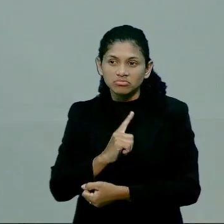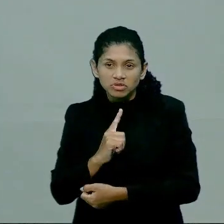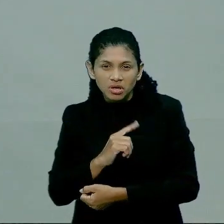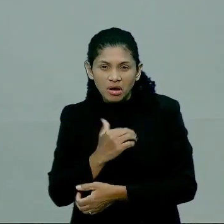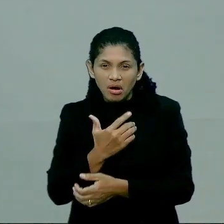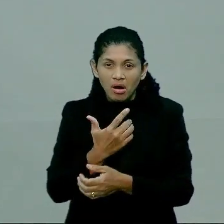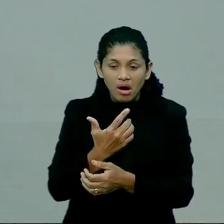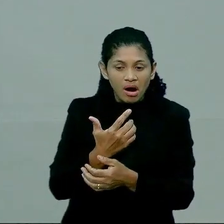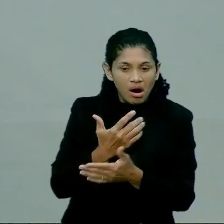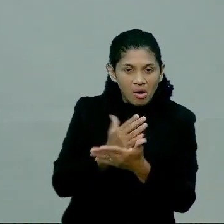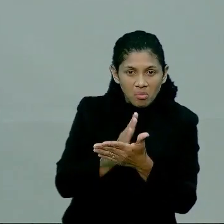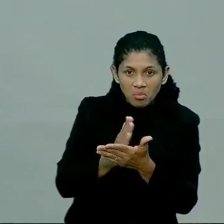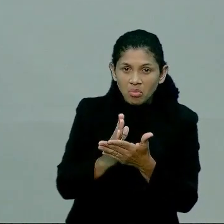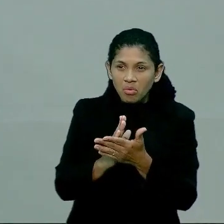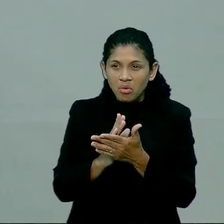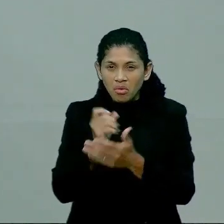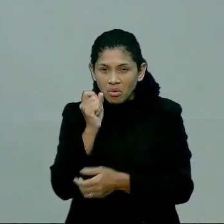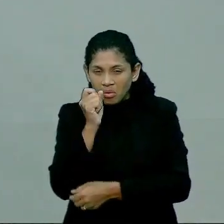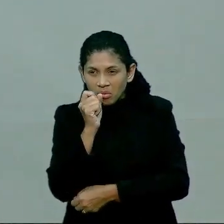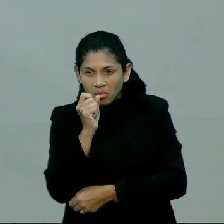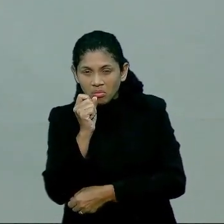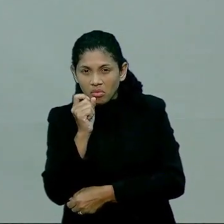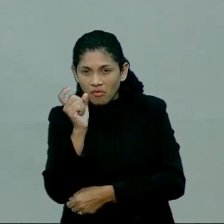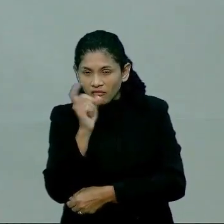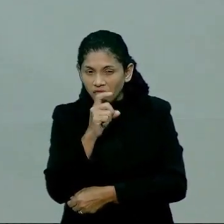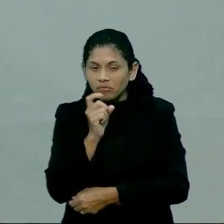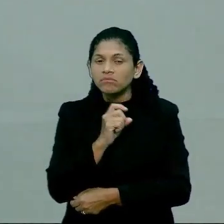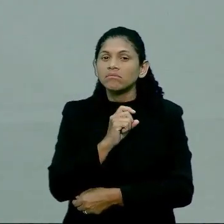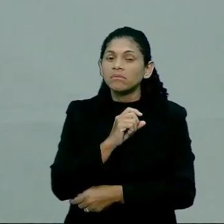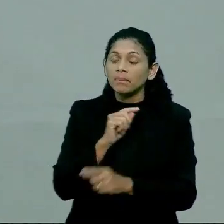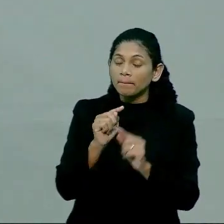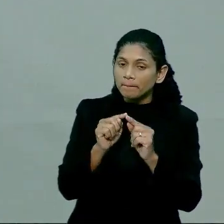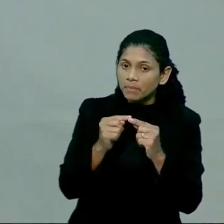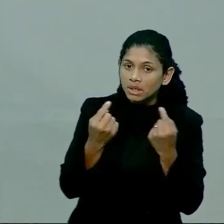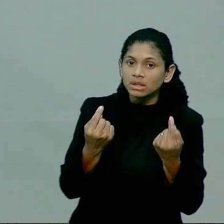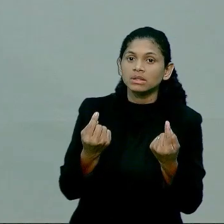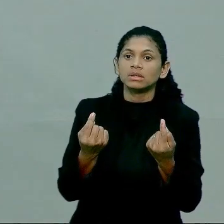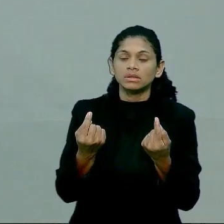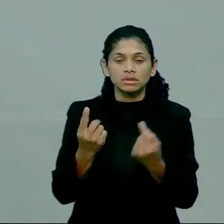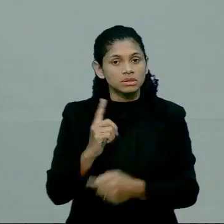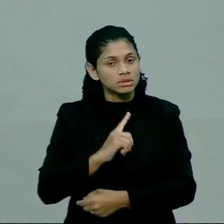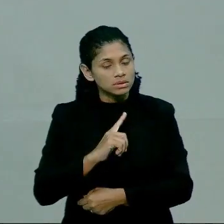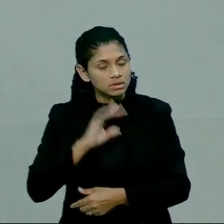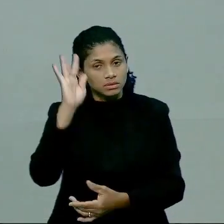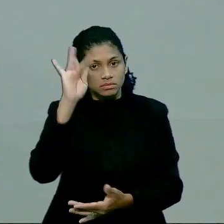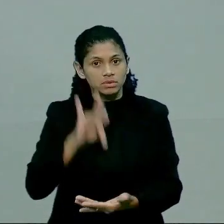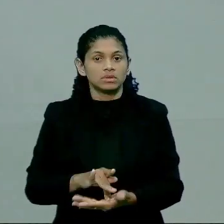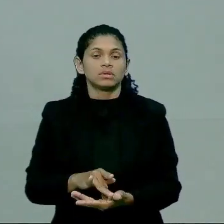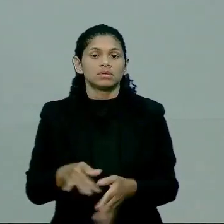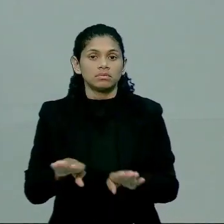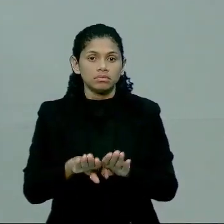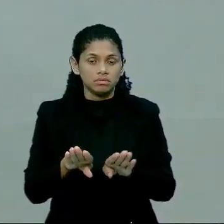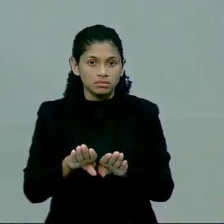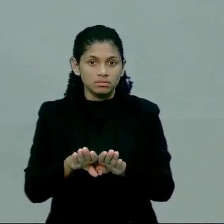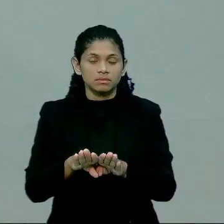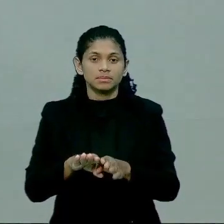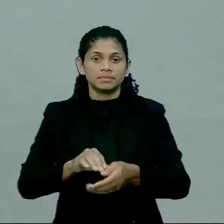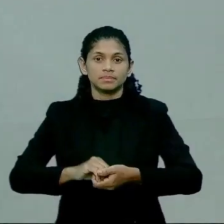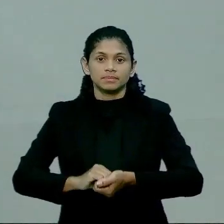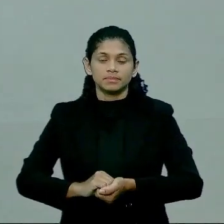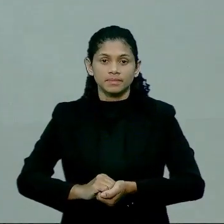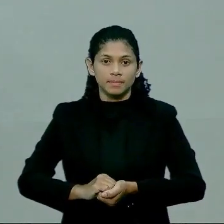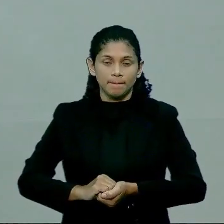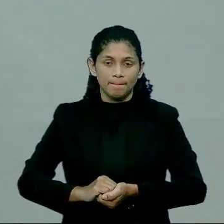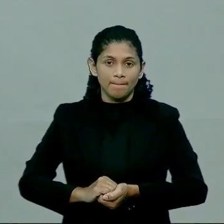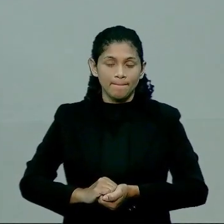aí temos alguns portais de Notícias que tem credibilidade mas que se ocupam também a fofocar